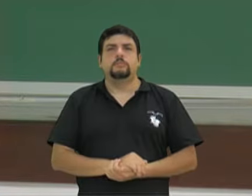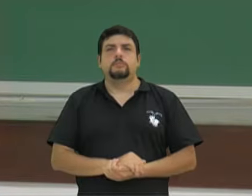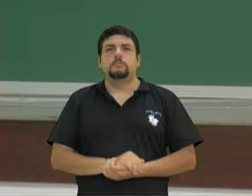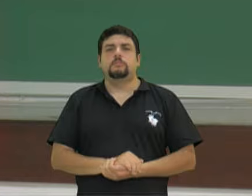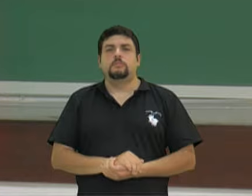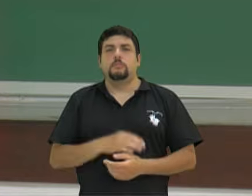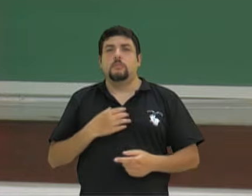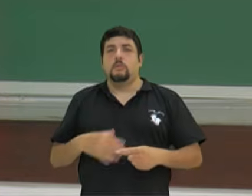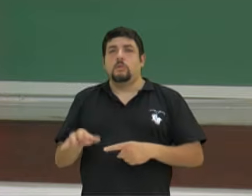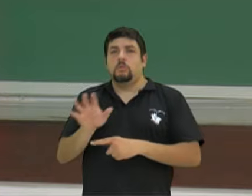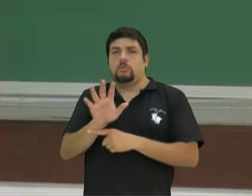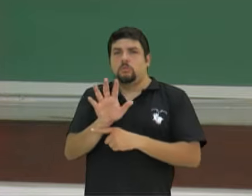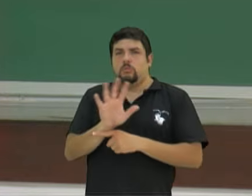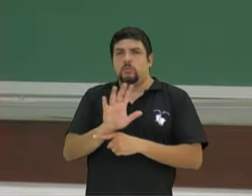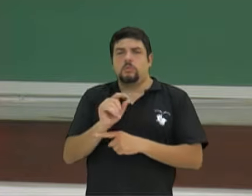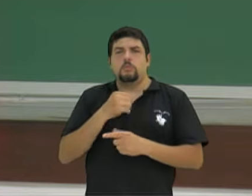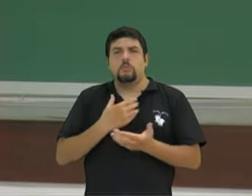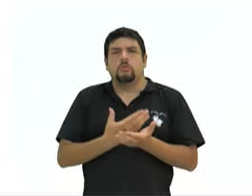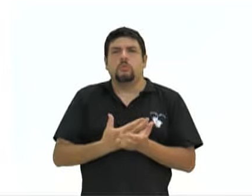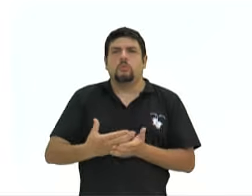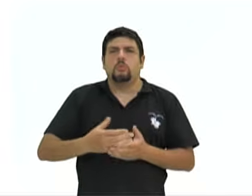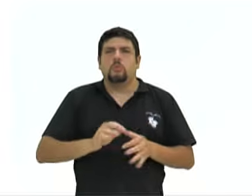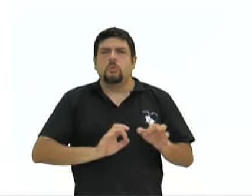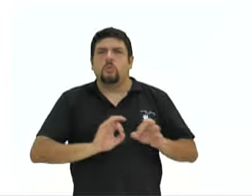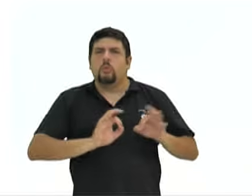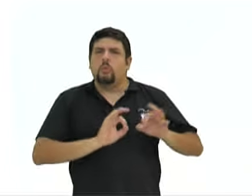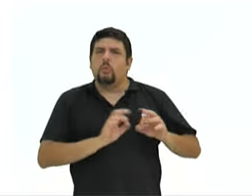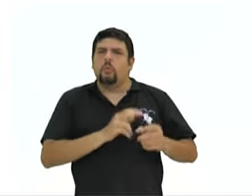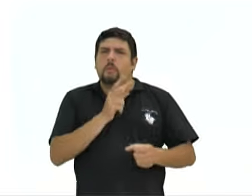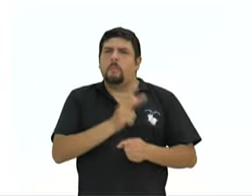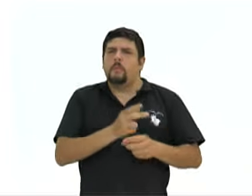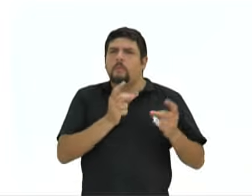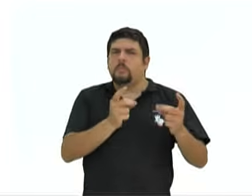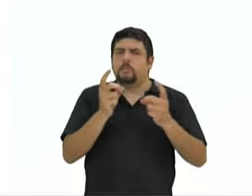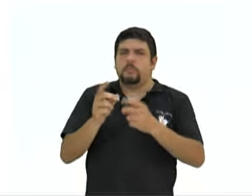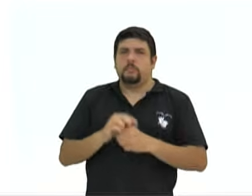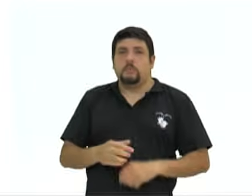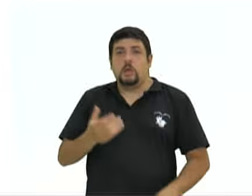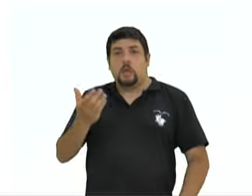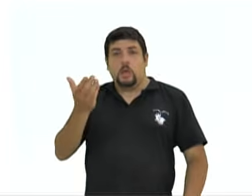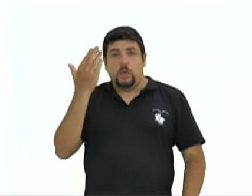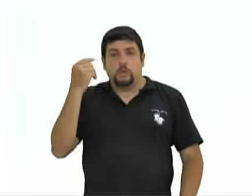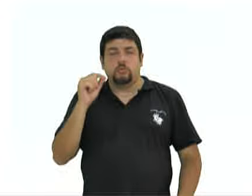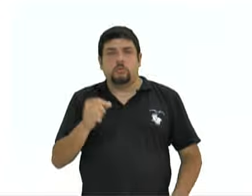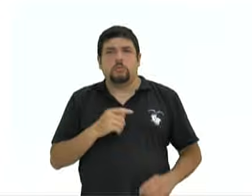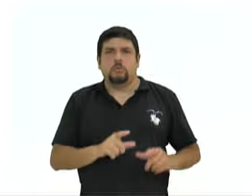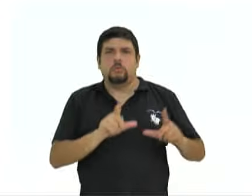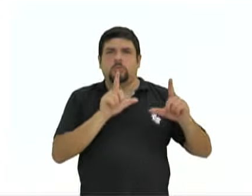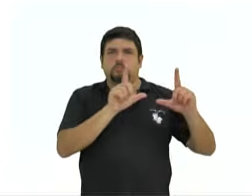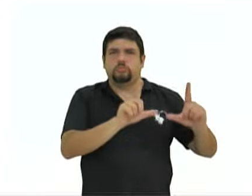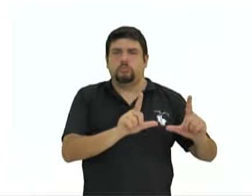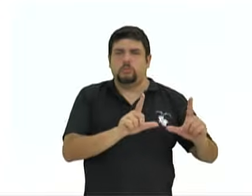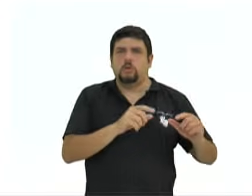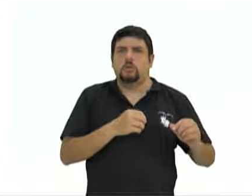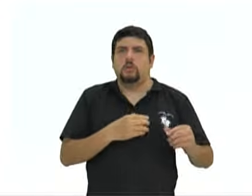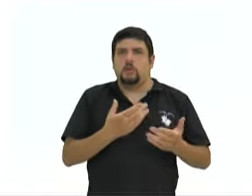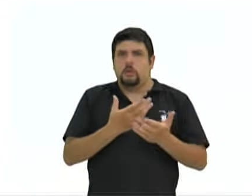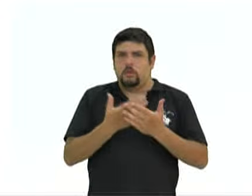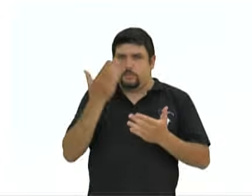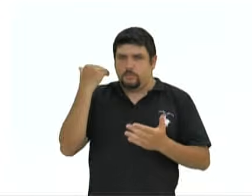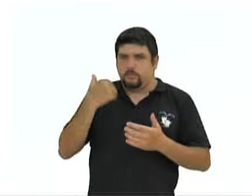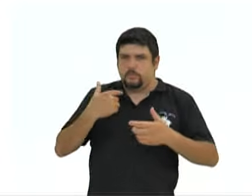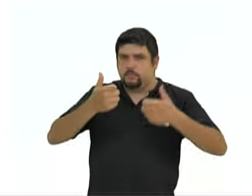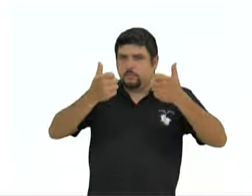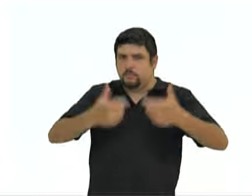virou indústria. Como? Antigamente, cada quadrinho era vendido separadamente. Lembra que eu falei? O cara pegava, aula passada, o cara pegava